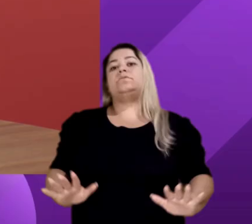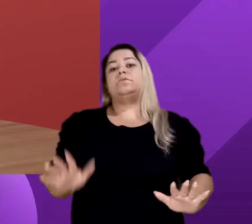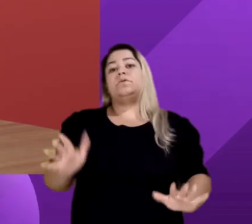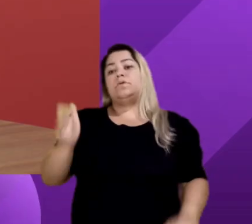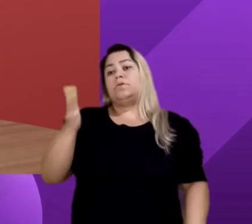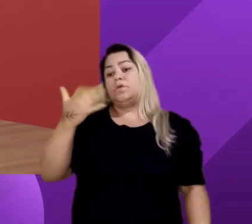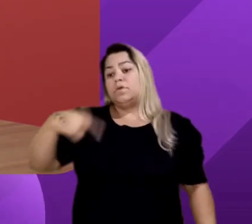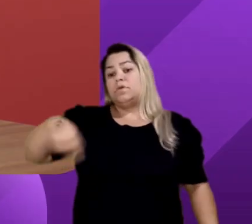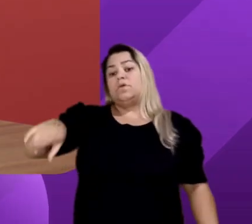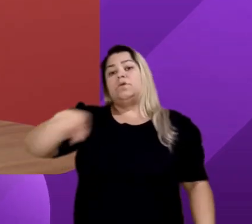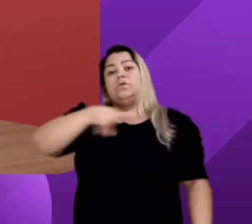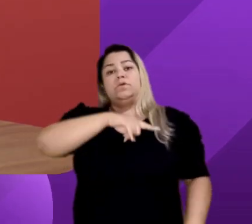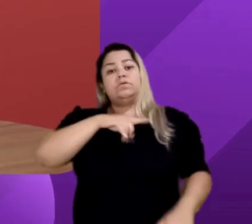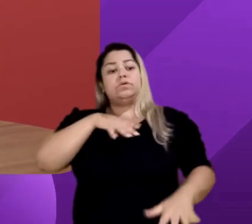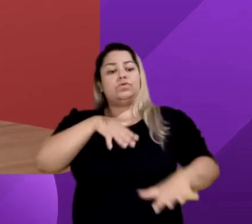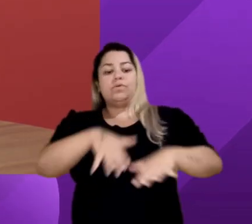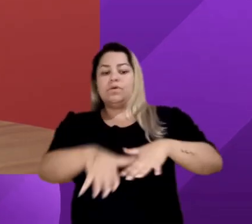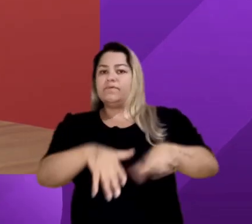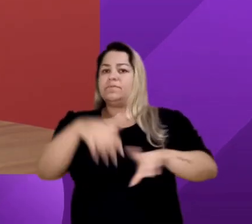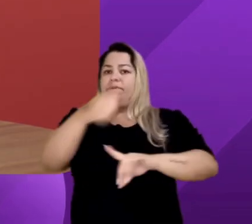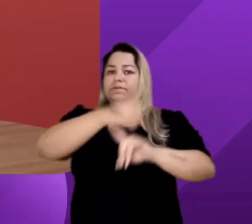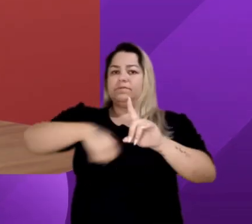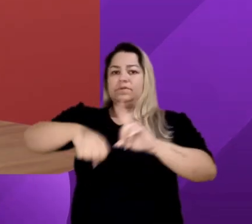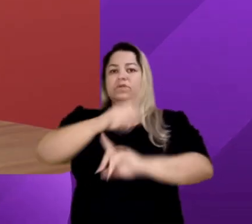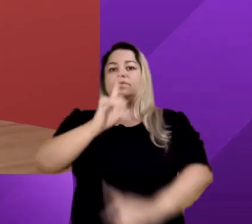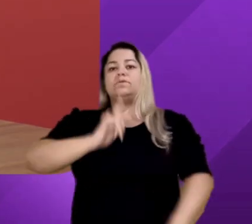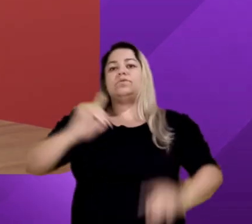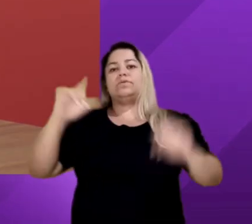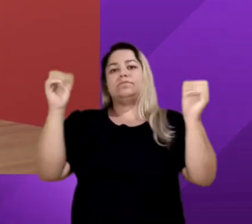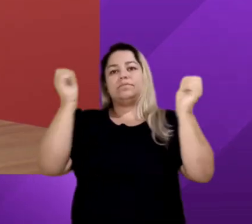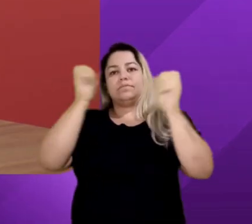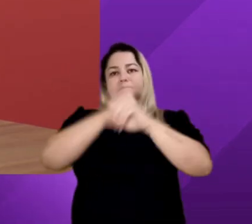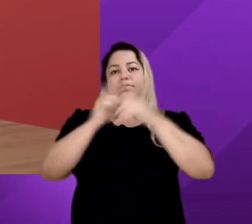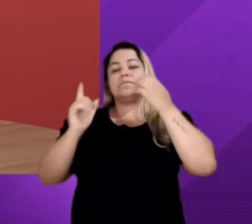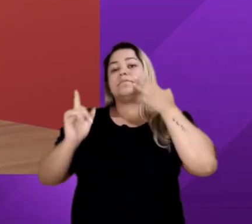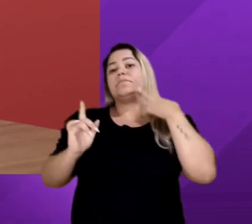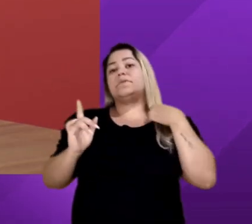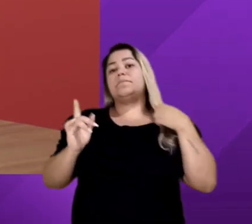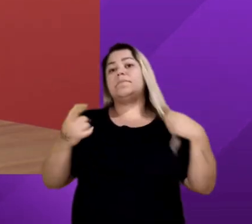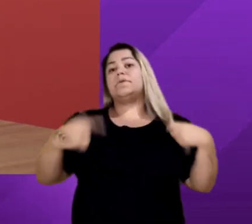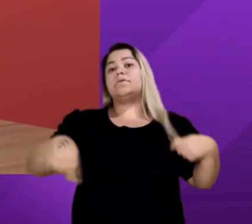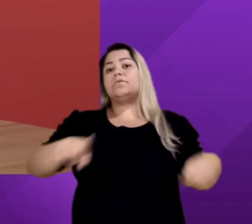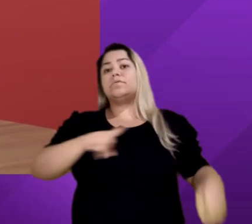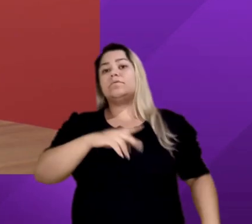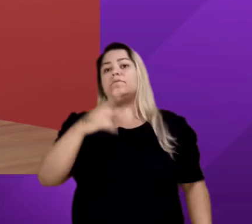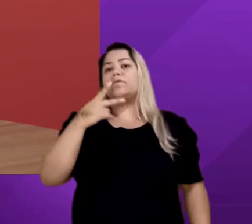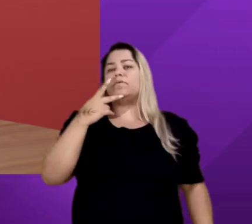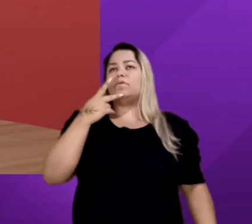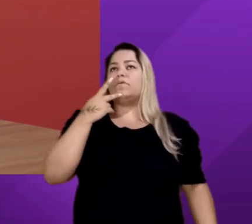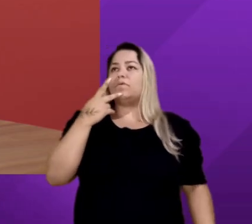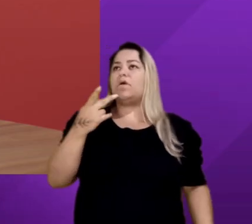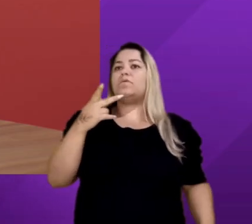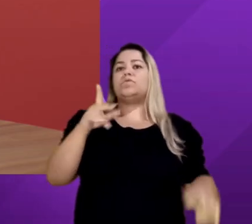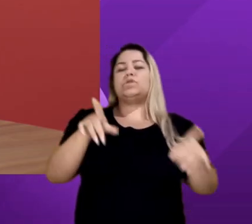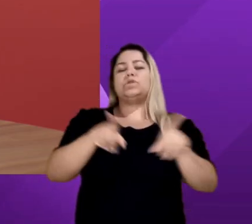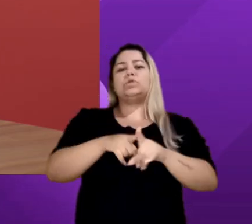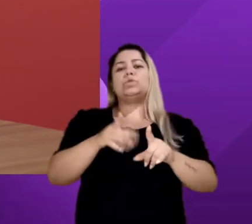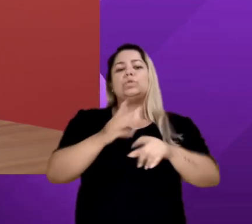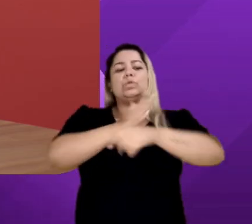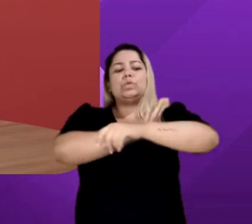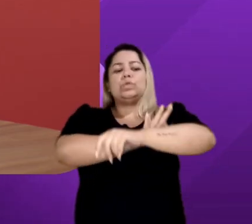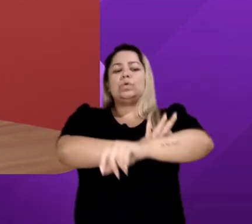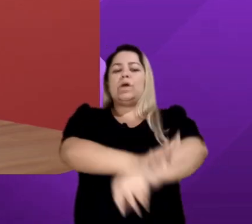movimentos sociais, a gente tem dificuldade e até meio que a gente não expressa o racismo, não expressa o machismo, não é algo